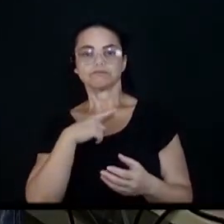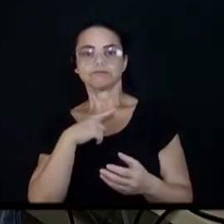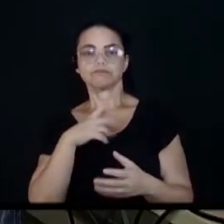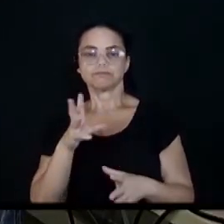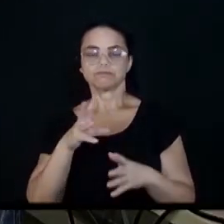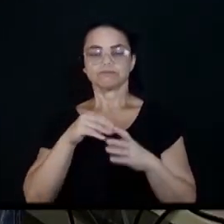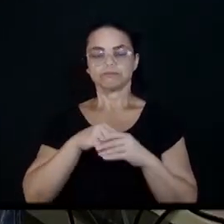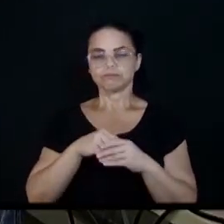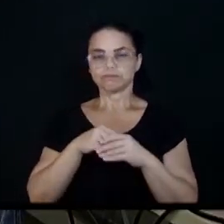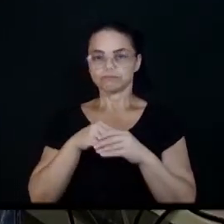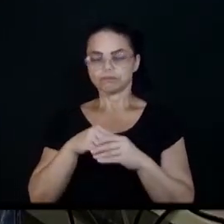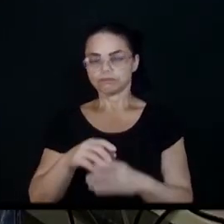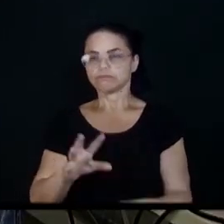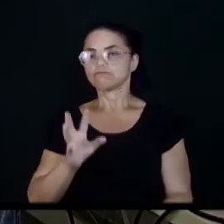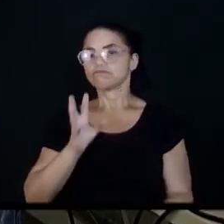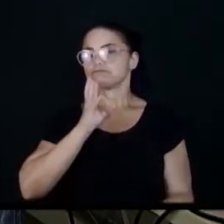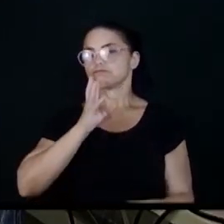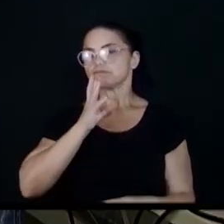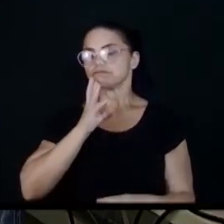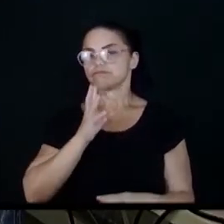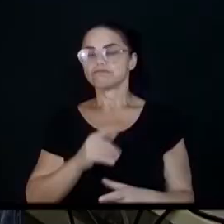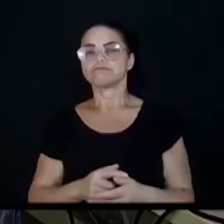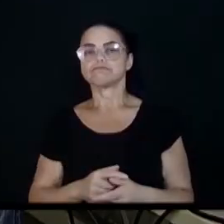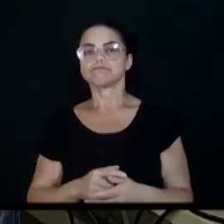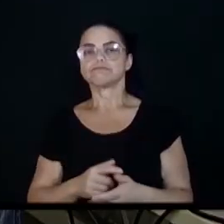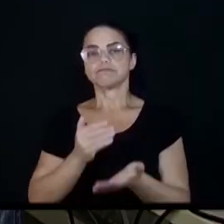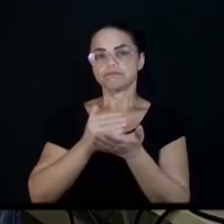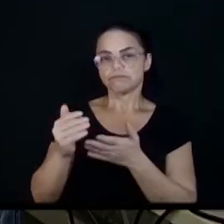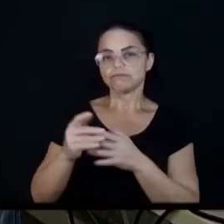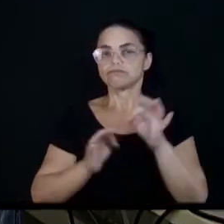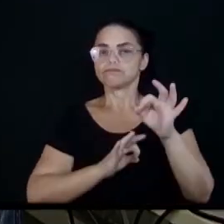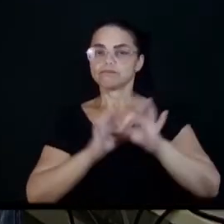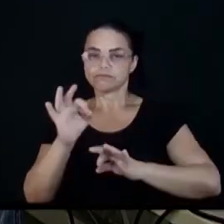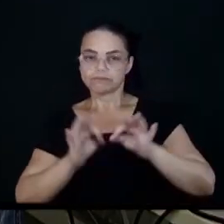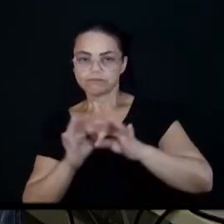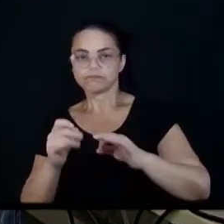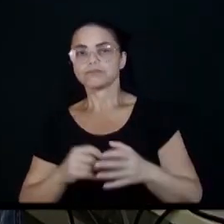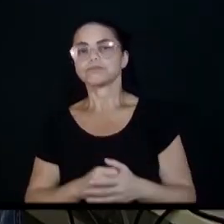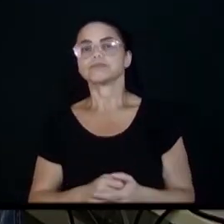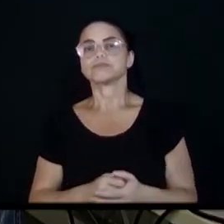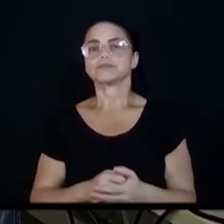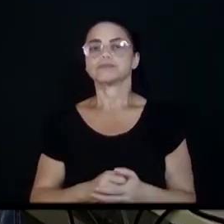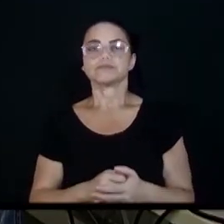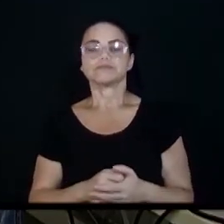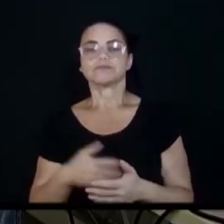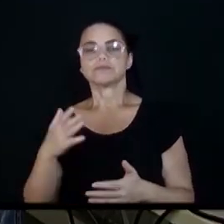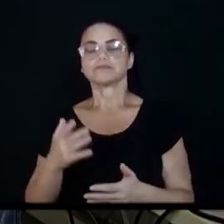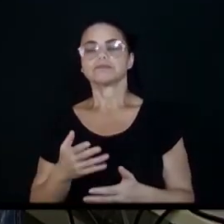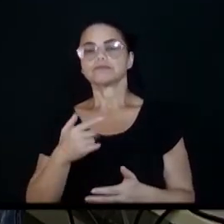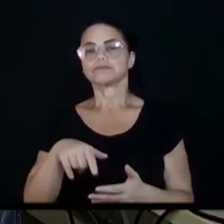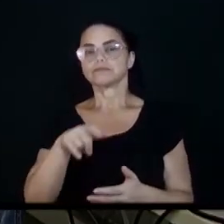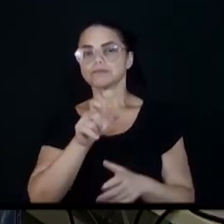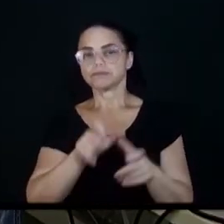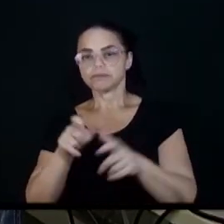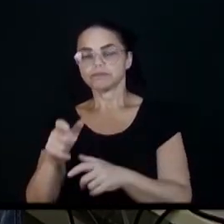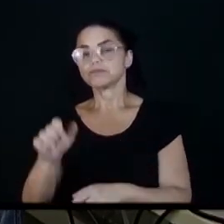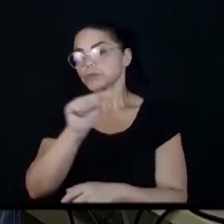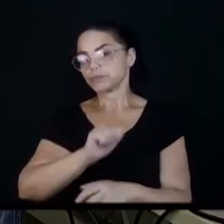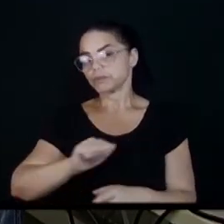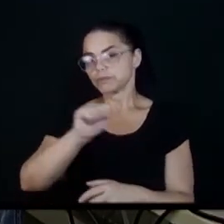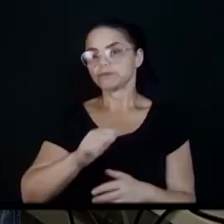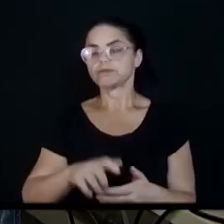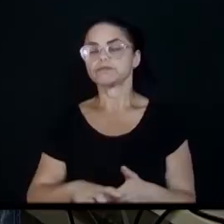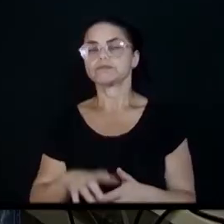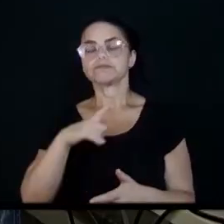e vou iniciar com esse projeto para os membros aqui da associação? Teve algum momento que você